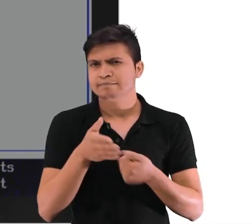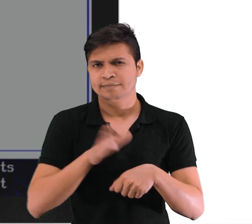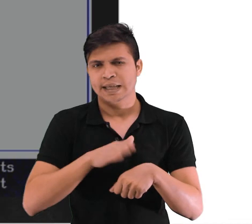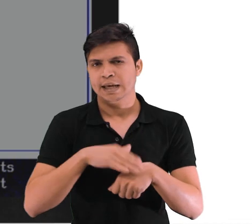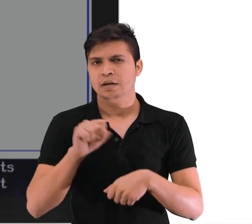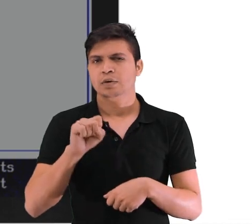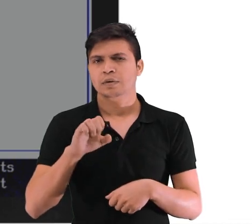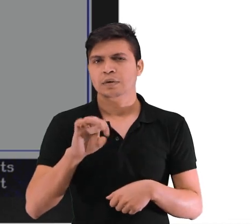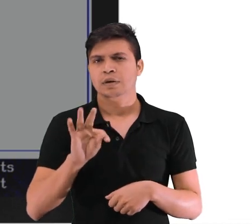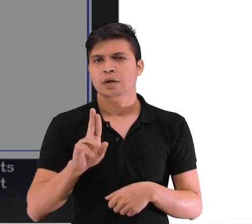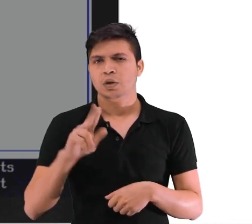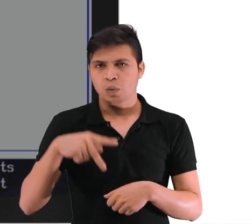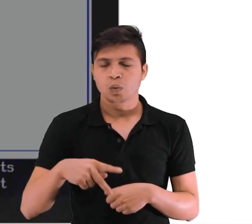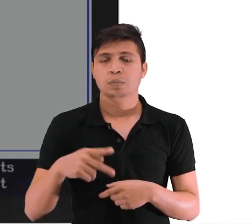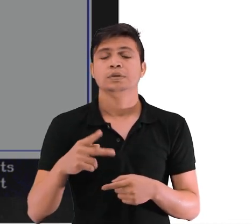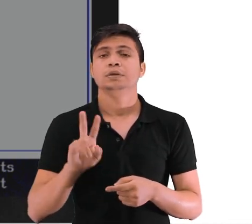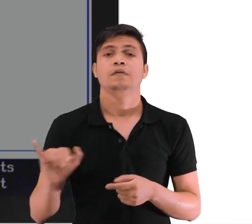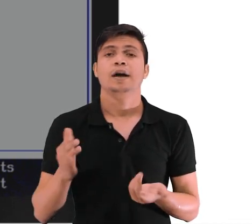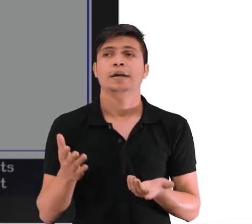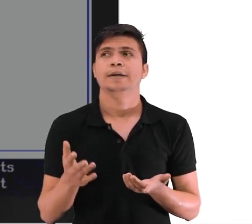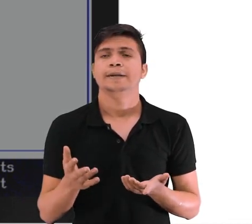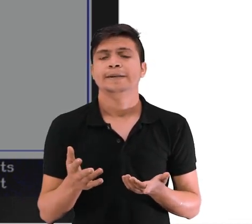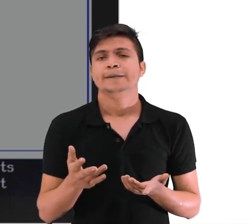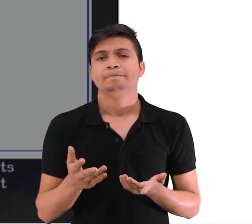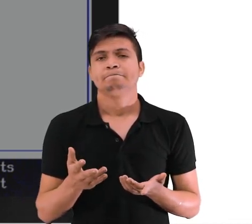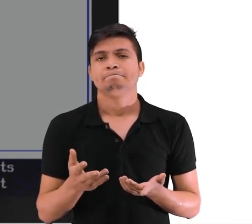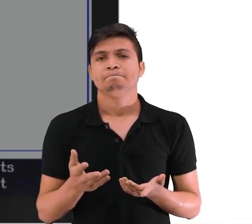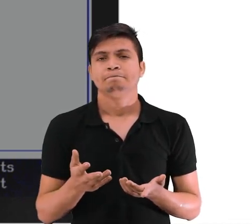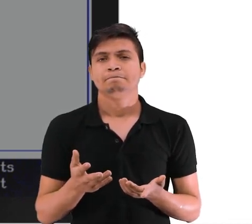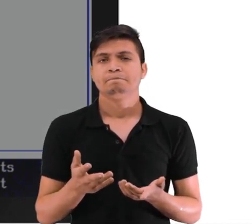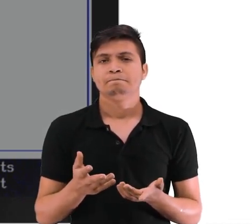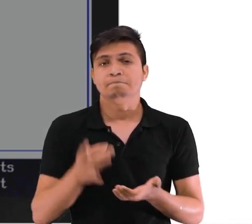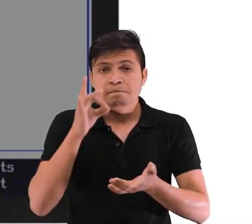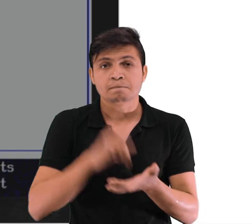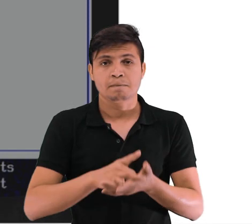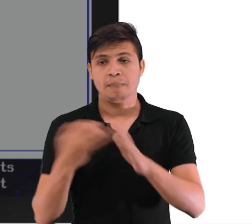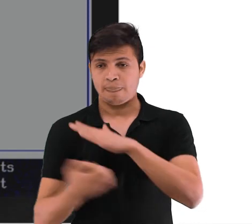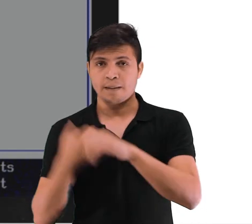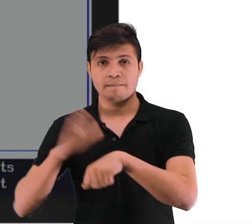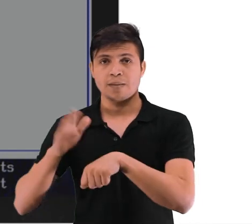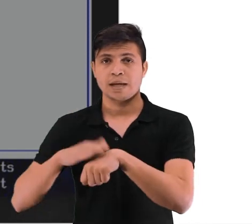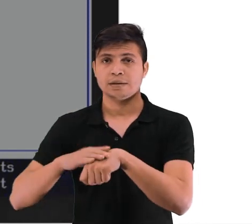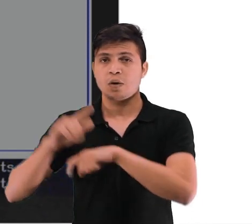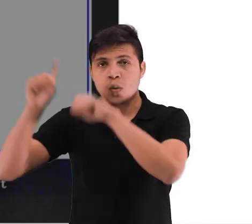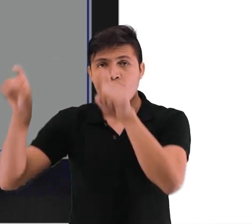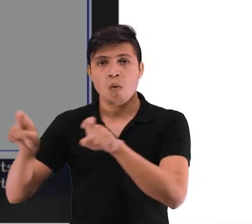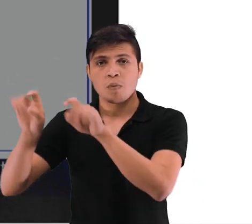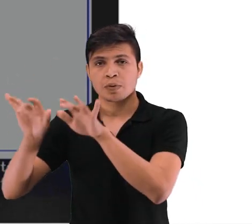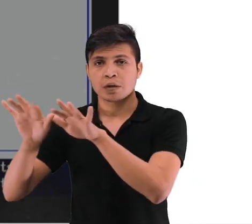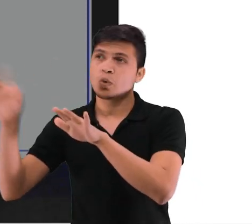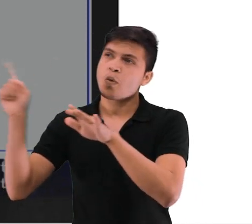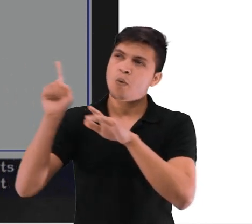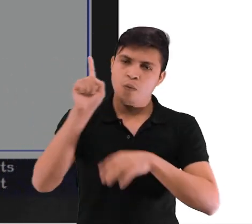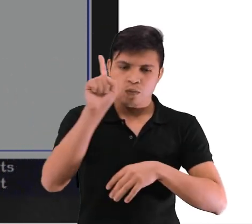setup, e vai deixar a configuração de fábrica que veio no meu computador. Se eu tiver mudado